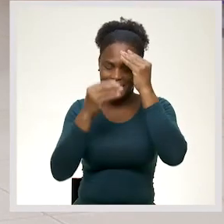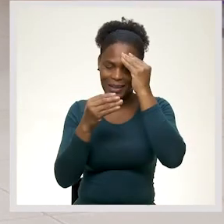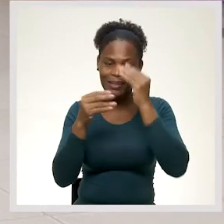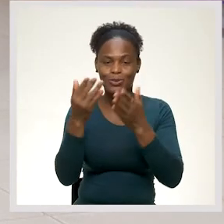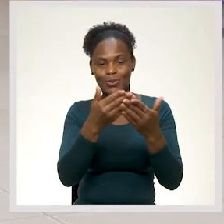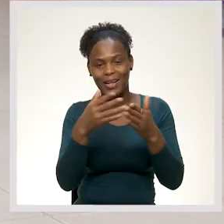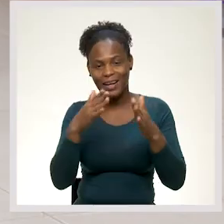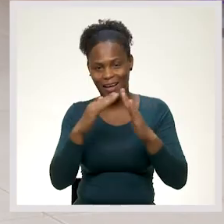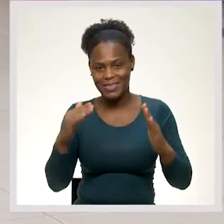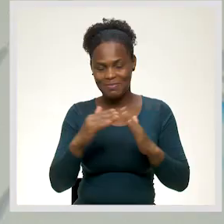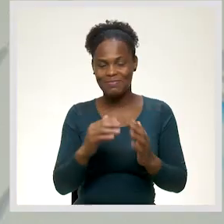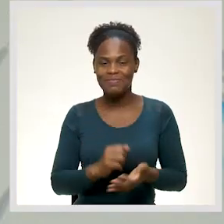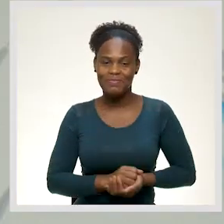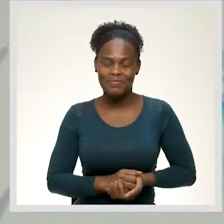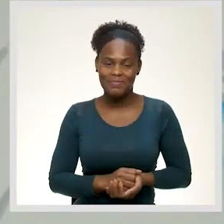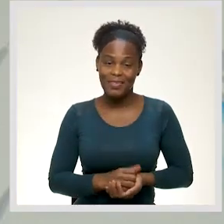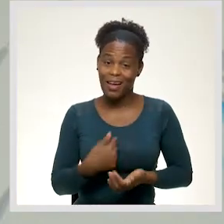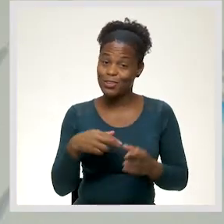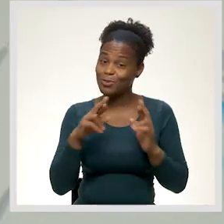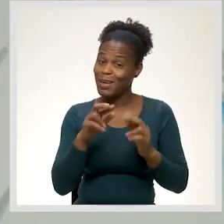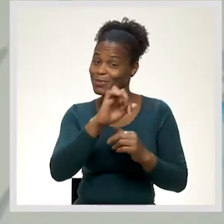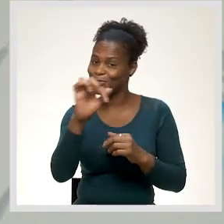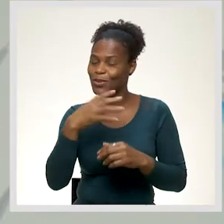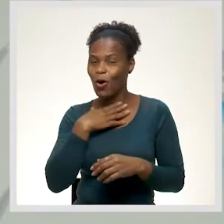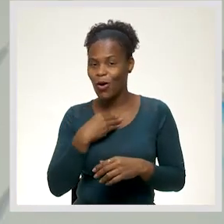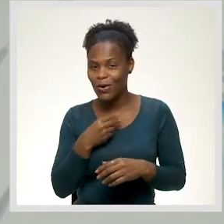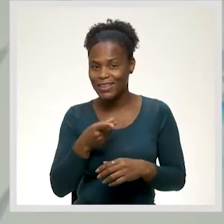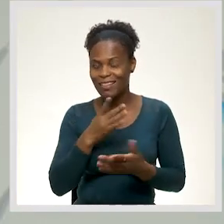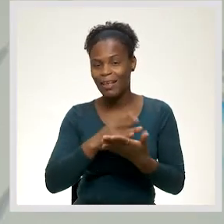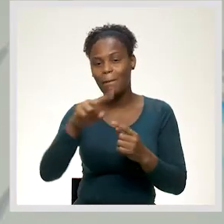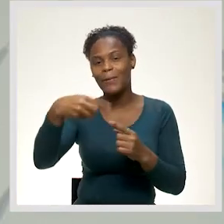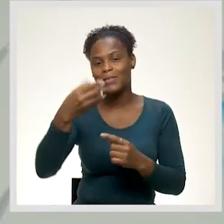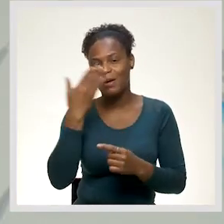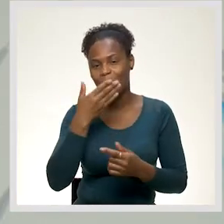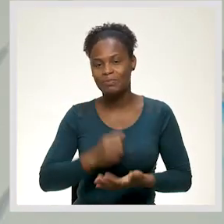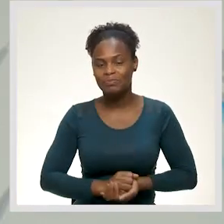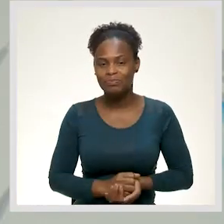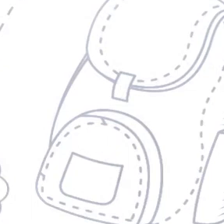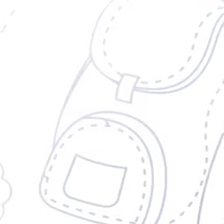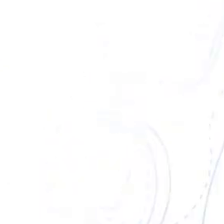Aprender e Estudar em Casa. Espero que tenham gostado. Até a próxima aula.